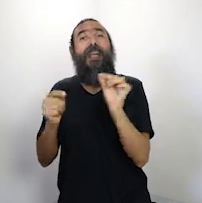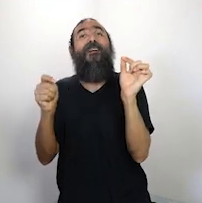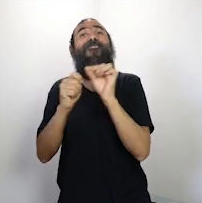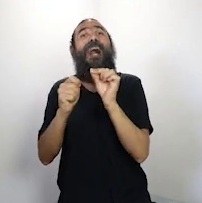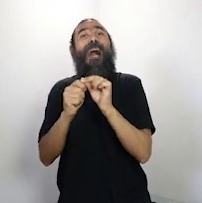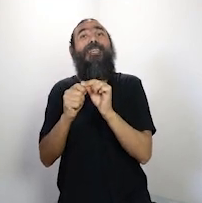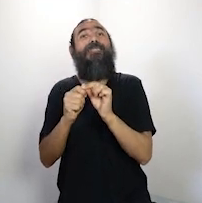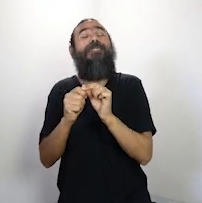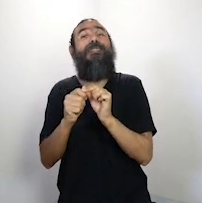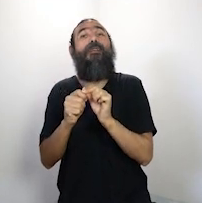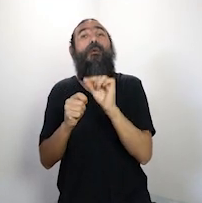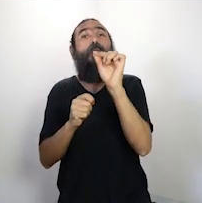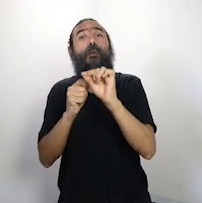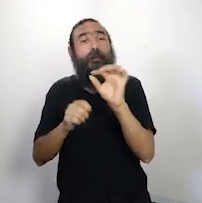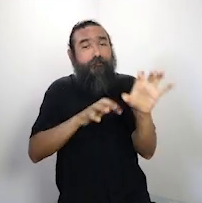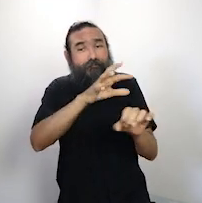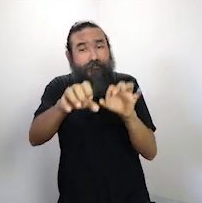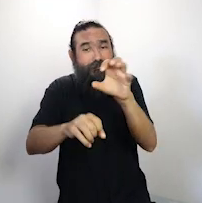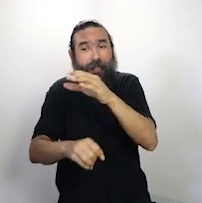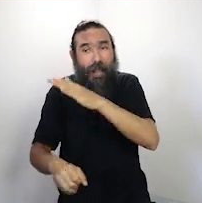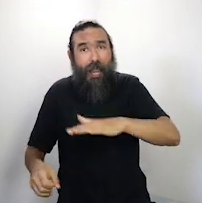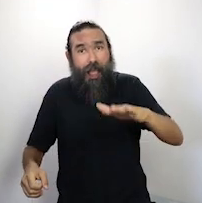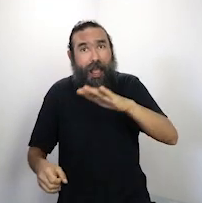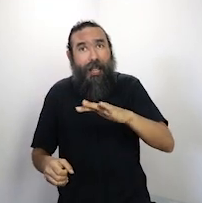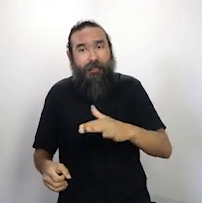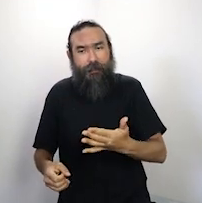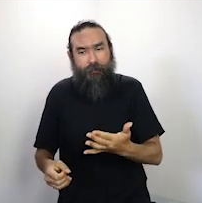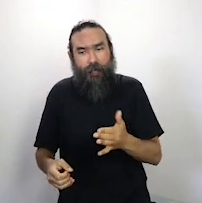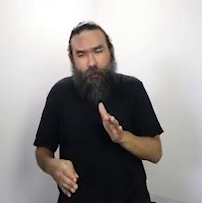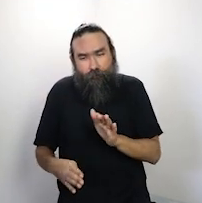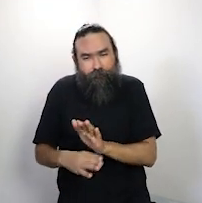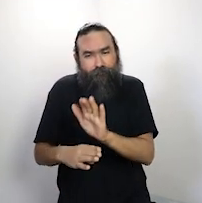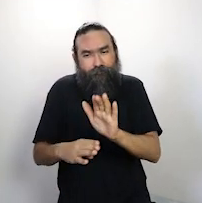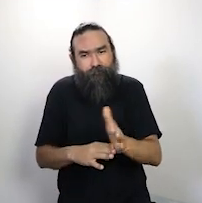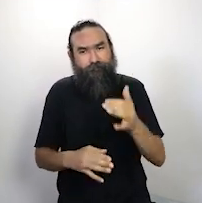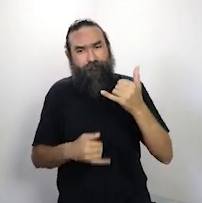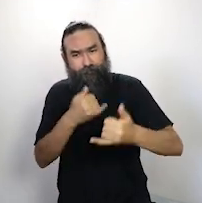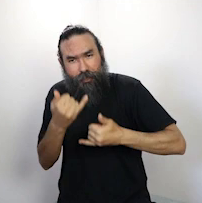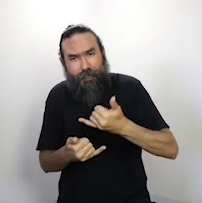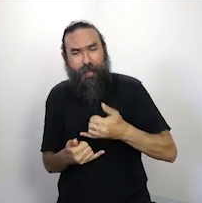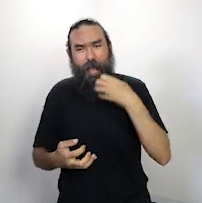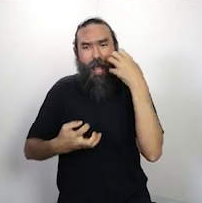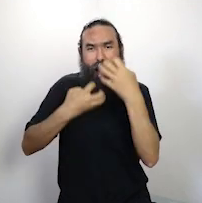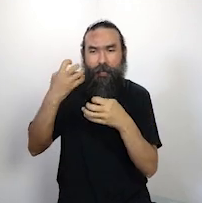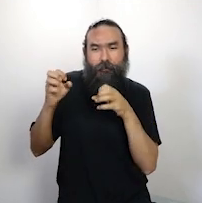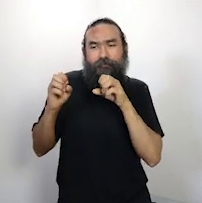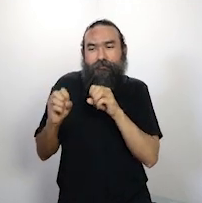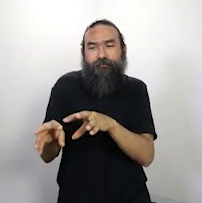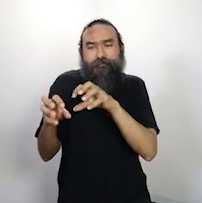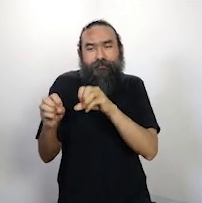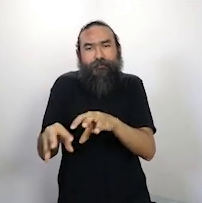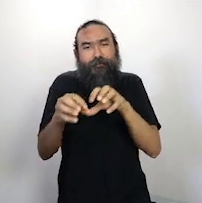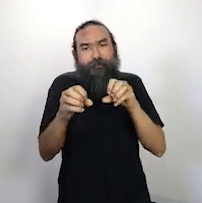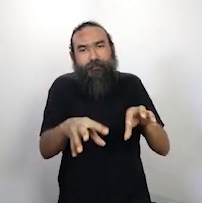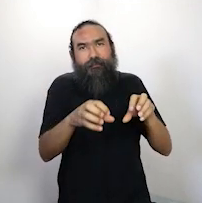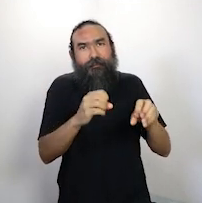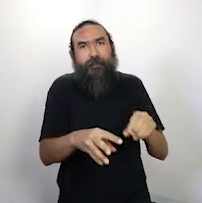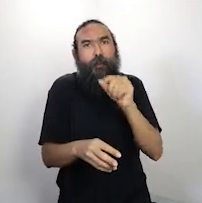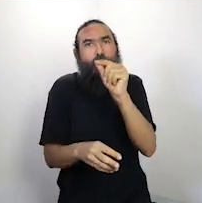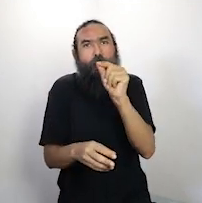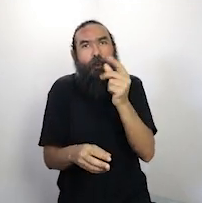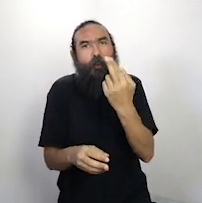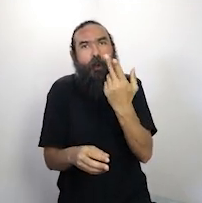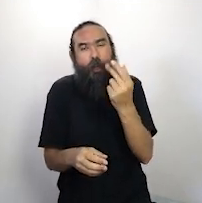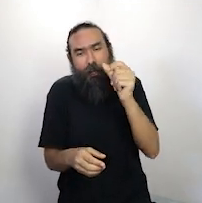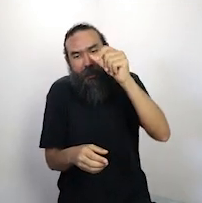criando novas gerações, dançando, pintando, cantando, brincando, que a melhor forma que a gente tem